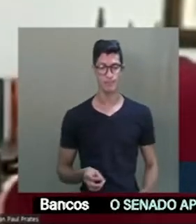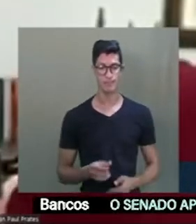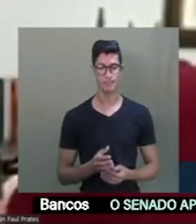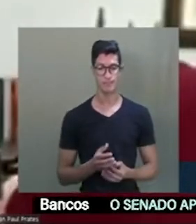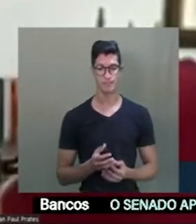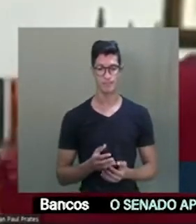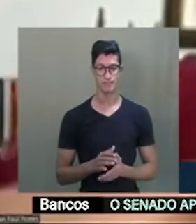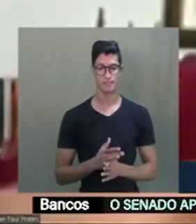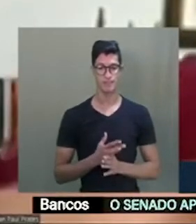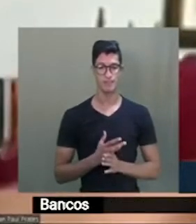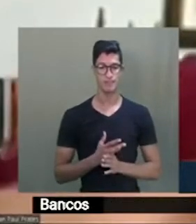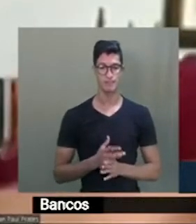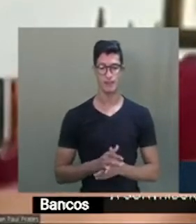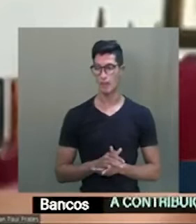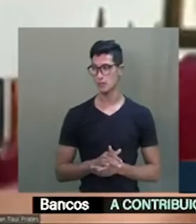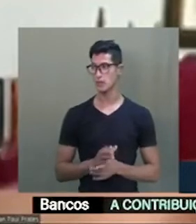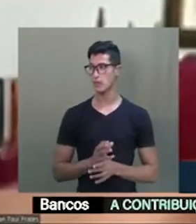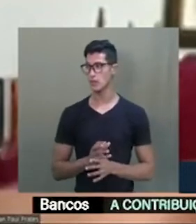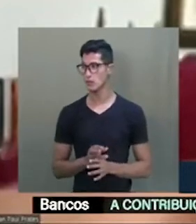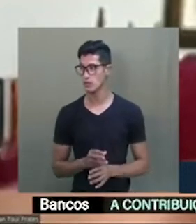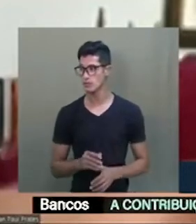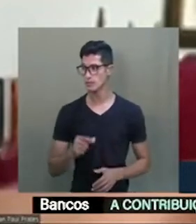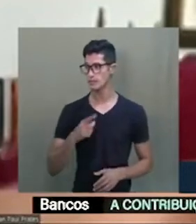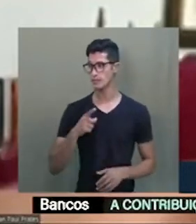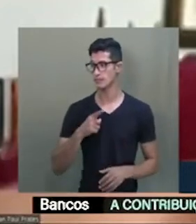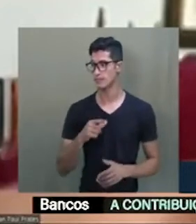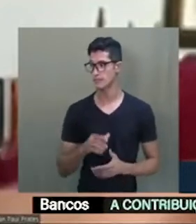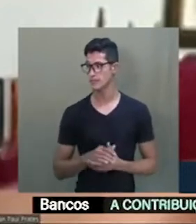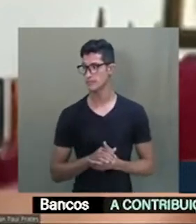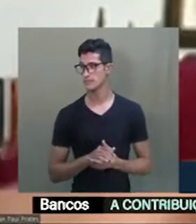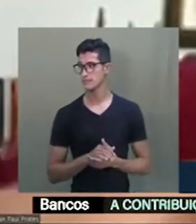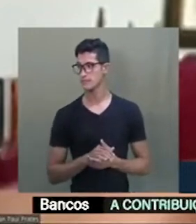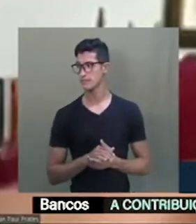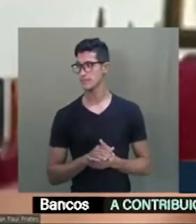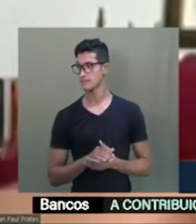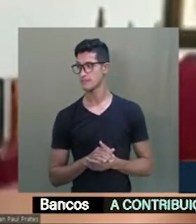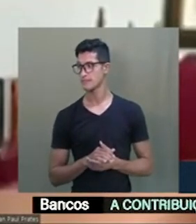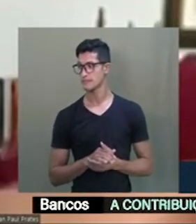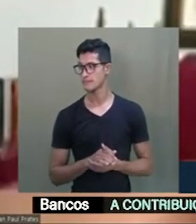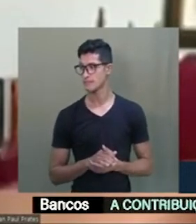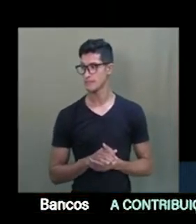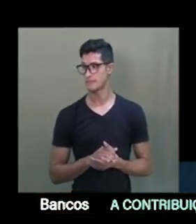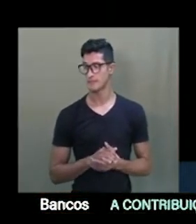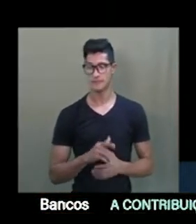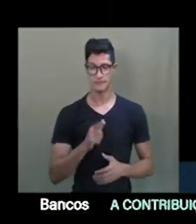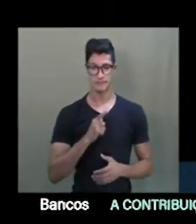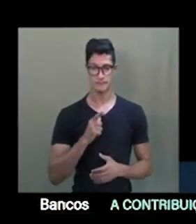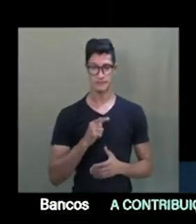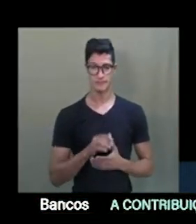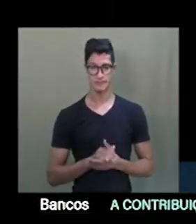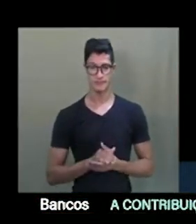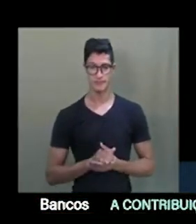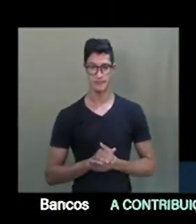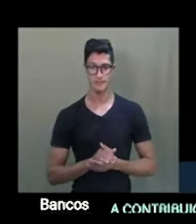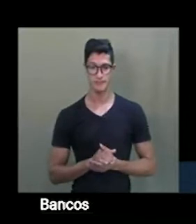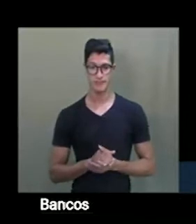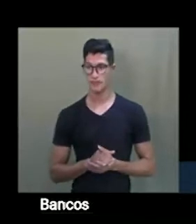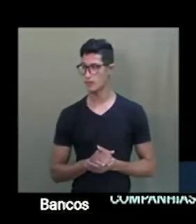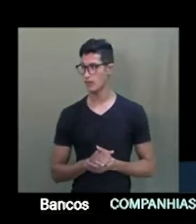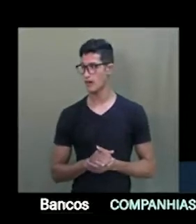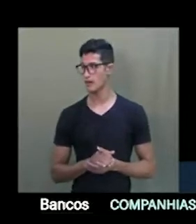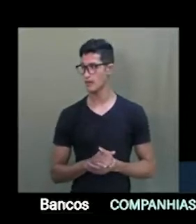Quem compra já é suspeito de cara. Para que usar dinheiro vivo para comprar? Não, 50